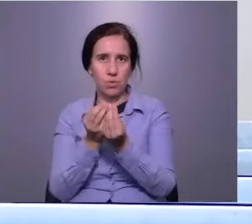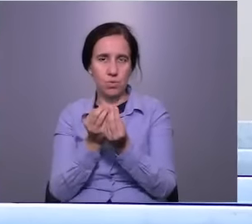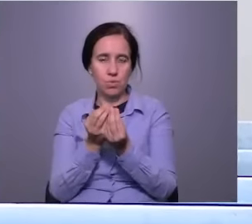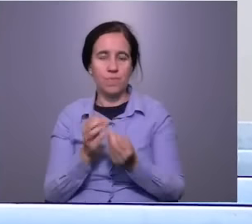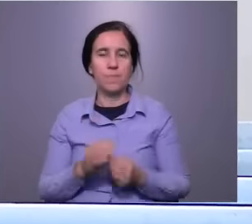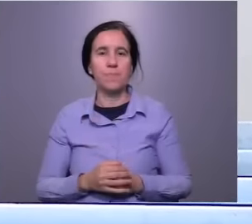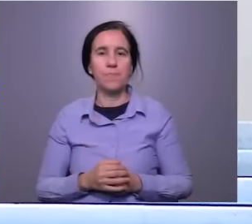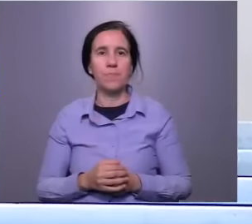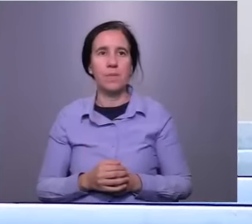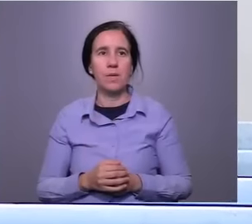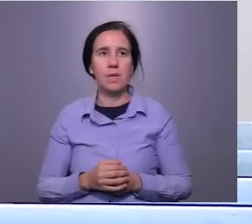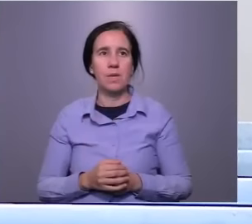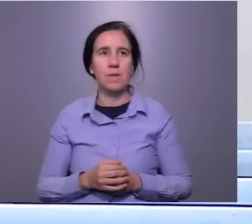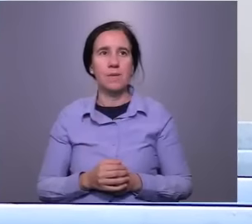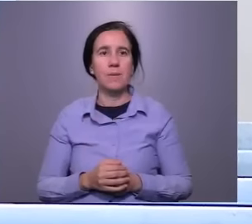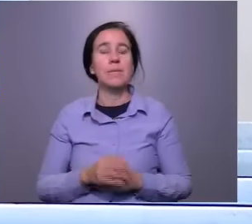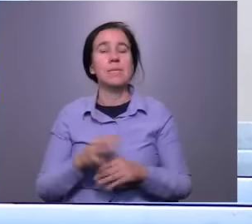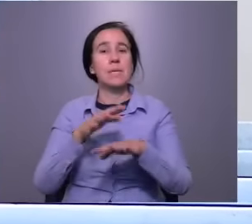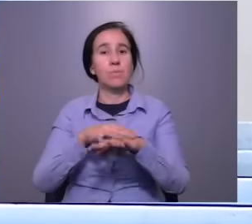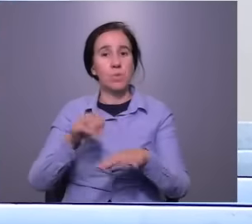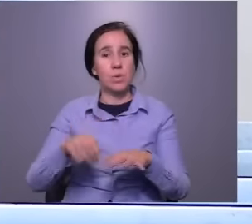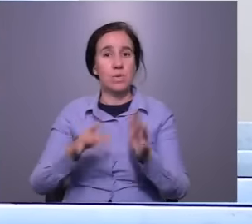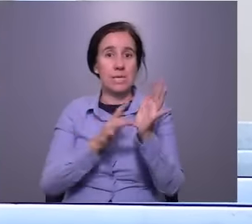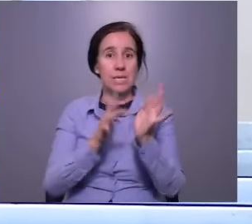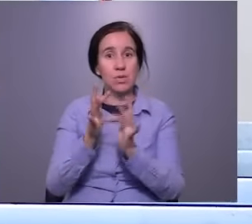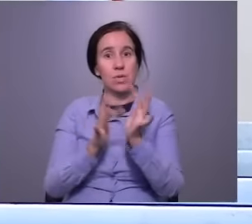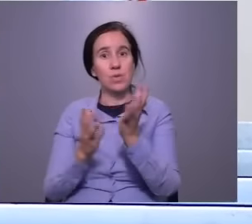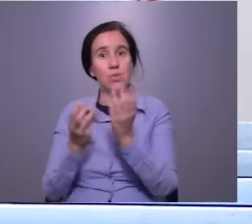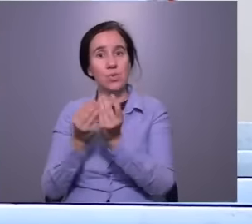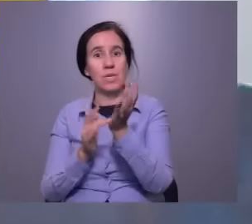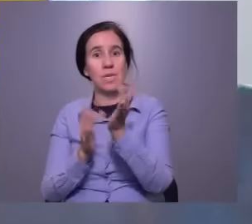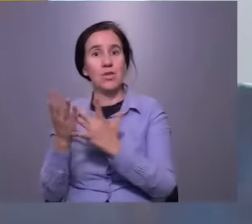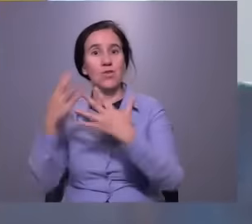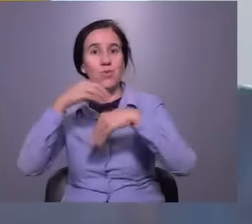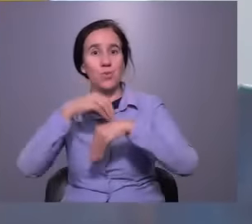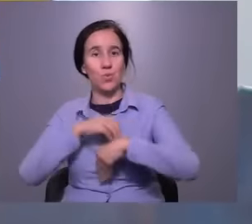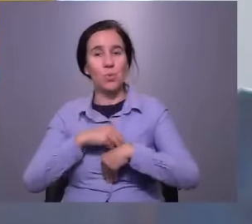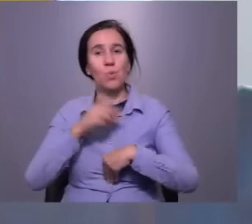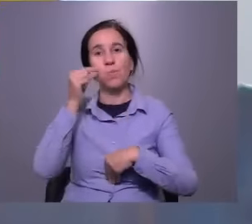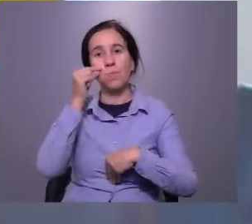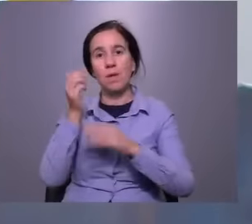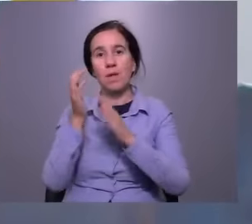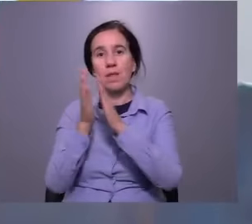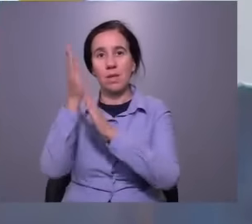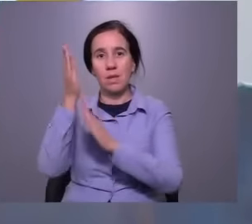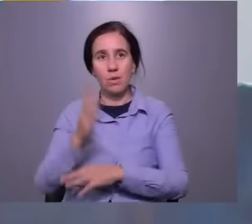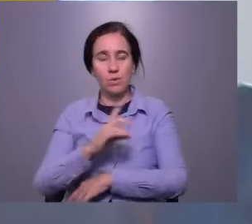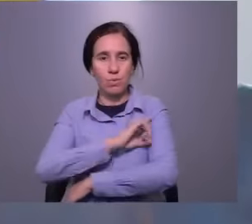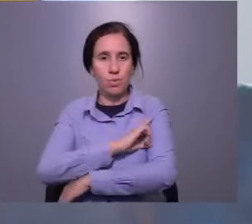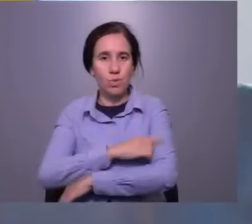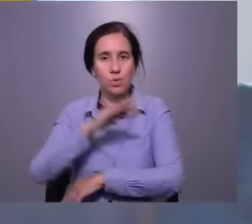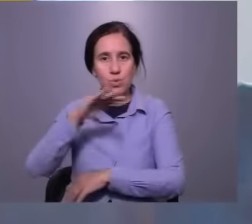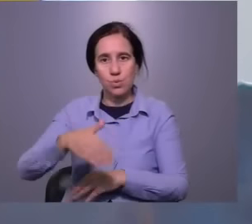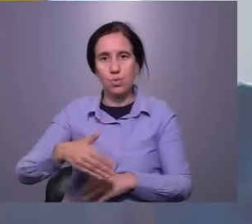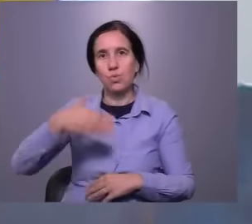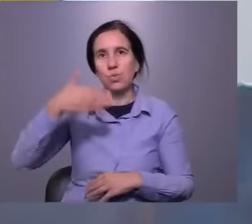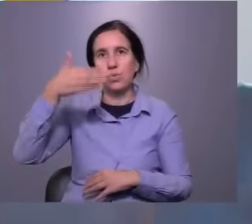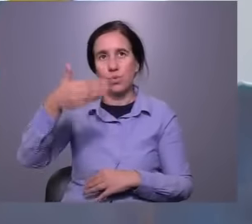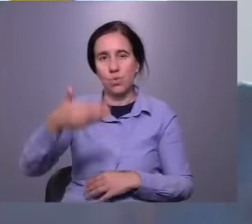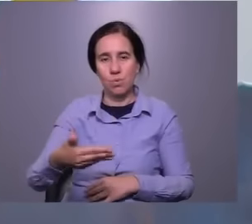amizade, para cantarmos os vossos louvores por Jesus Cristo, vosso Filho.